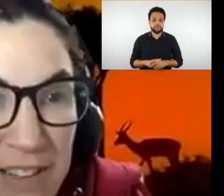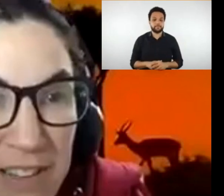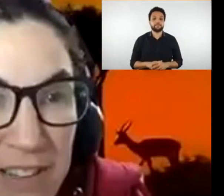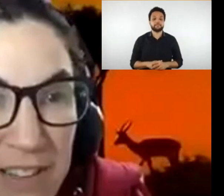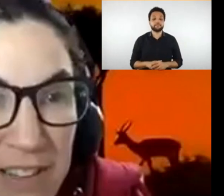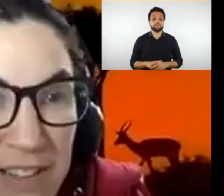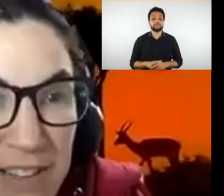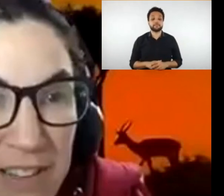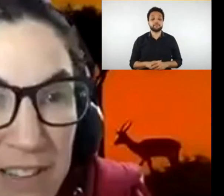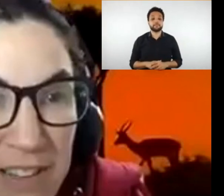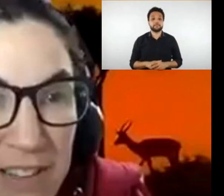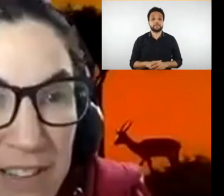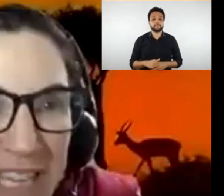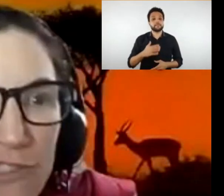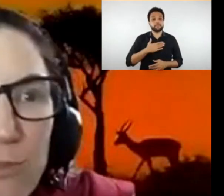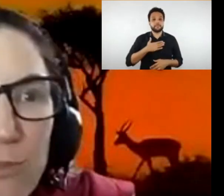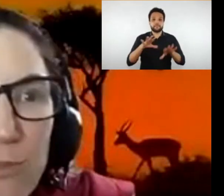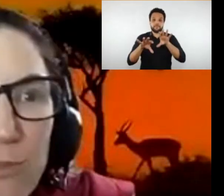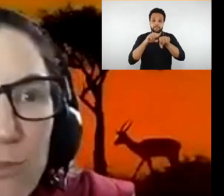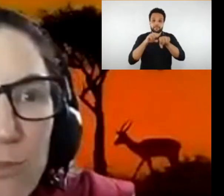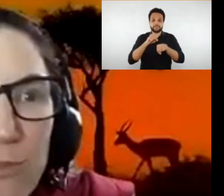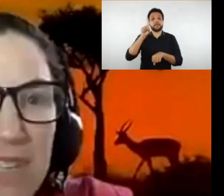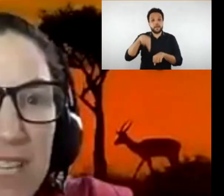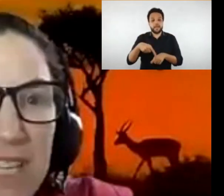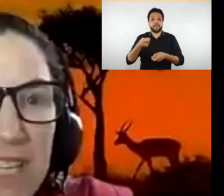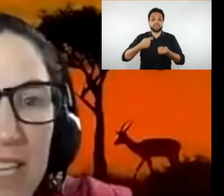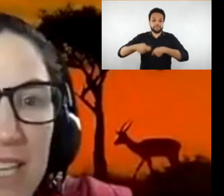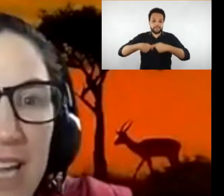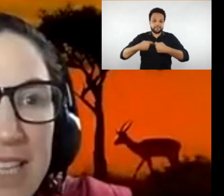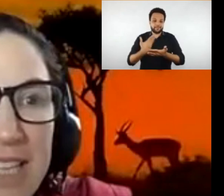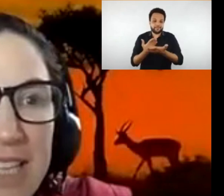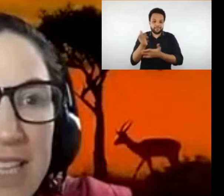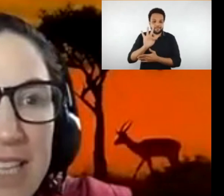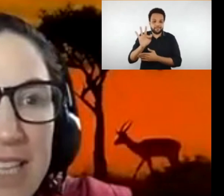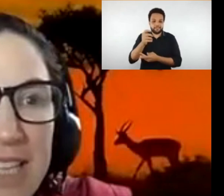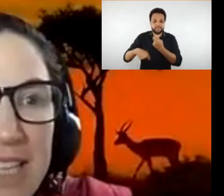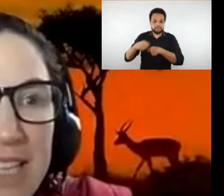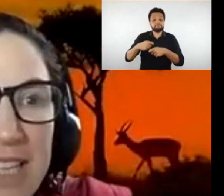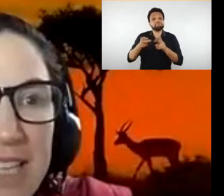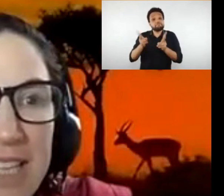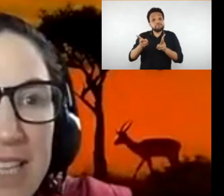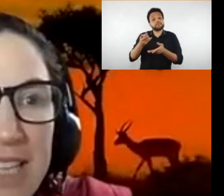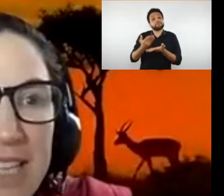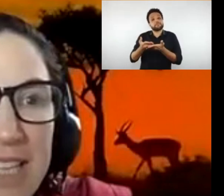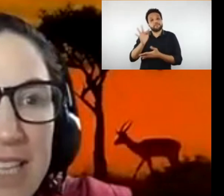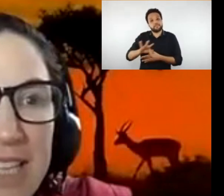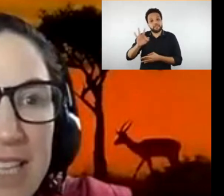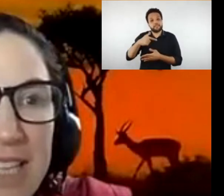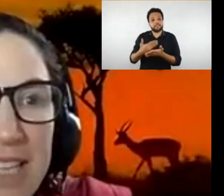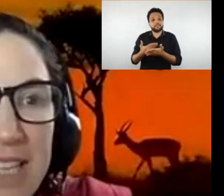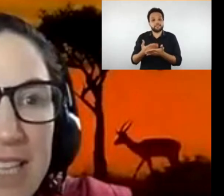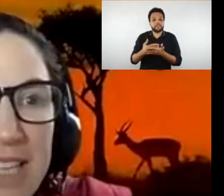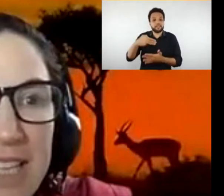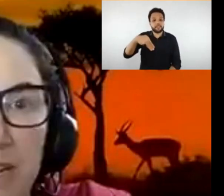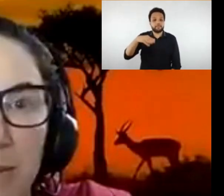Por incrível que pareça, a minha formação é em administração e ainda na minha formação eu estudei international